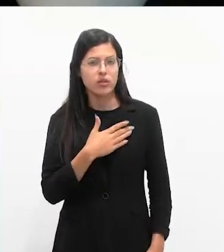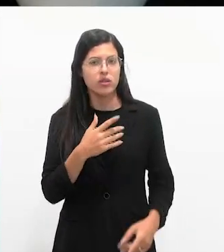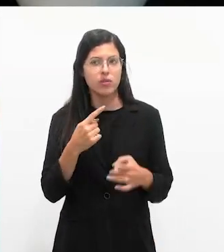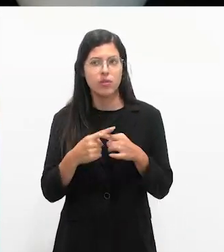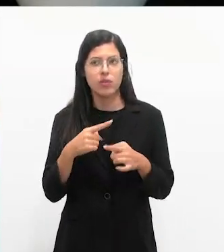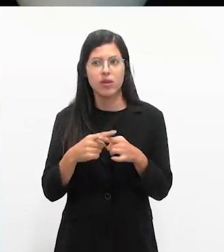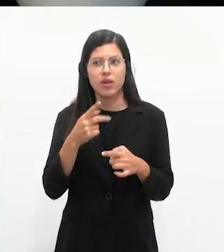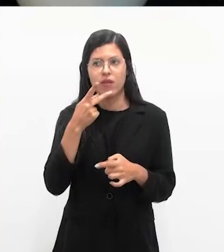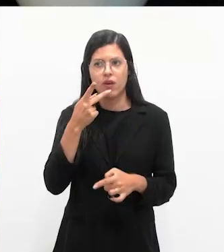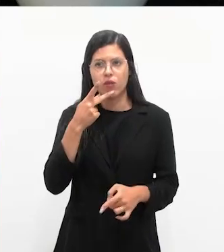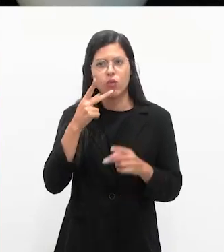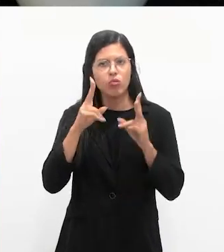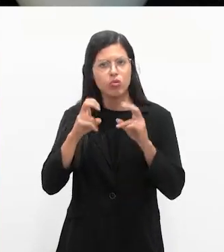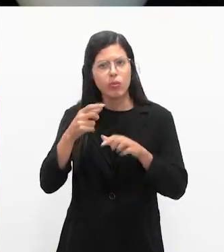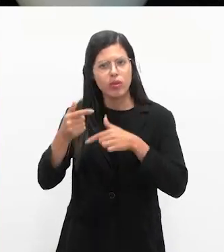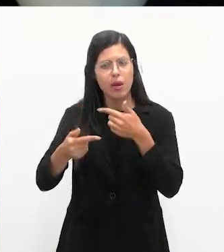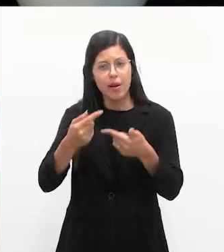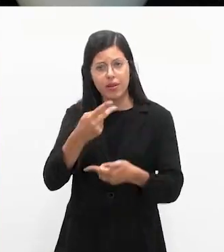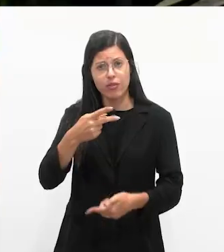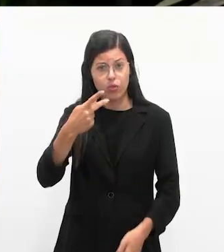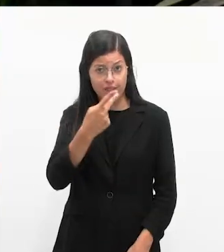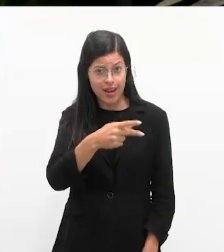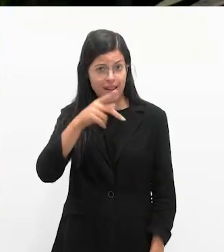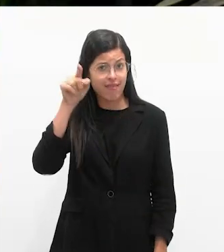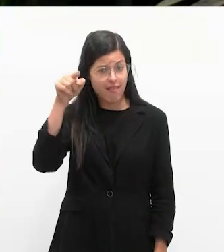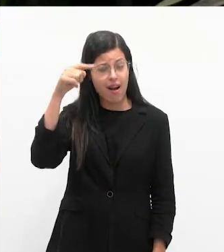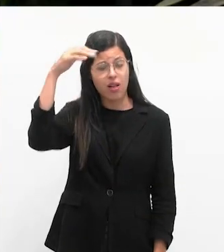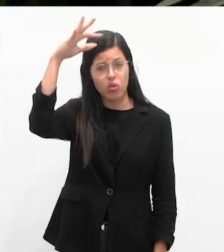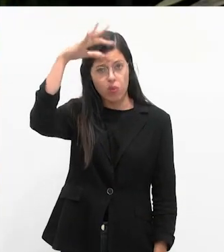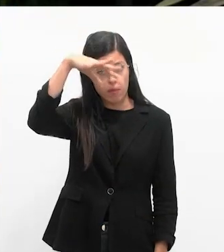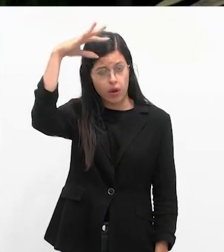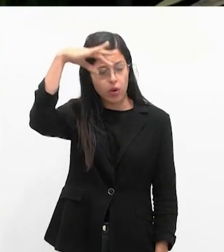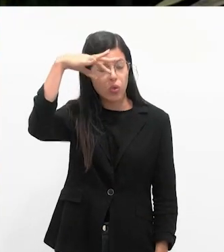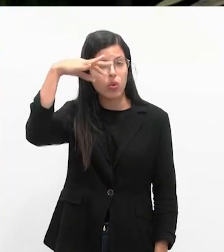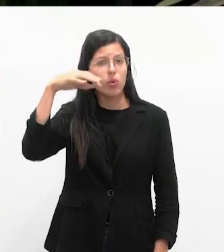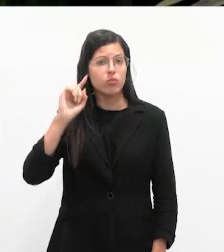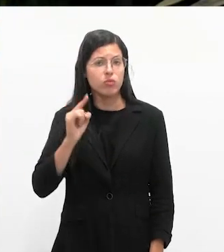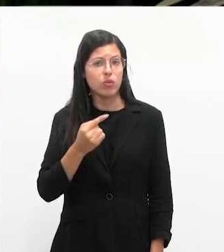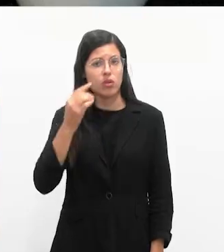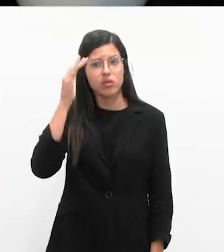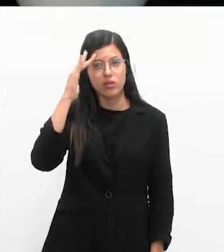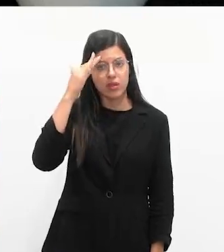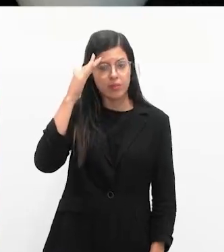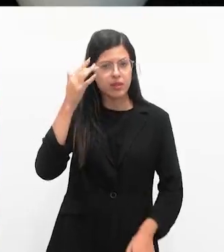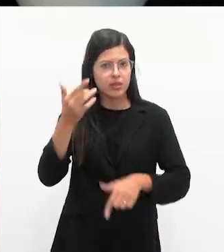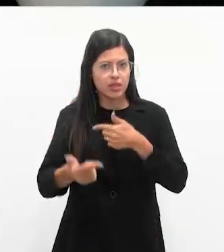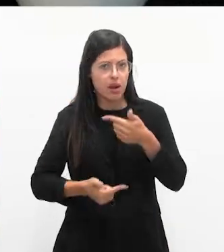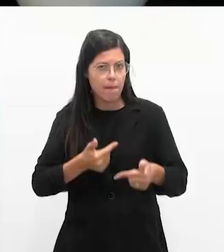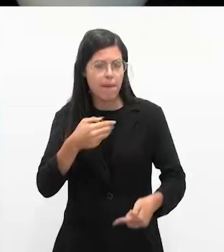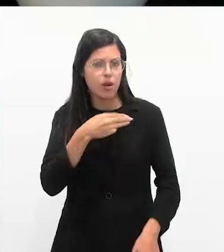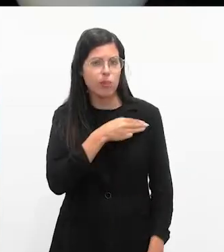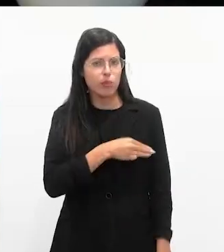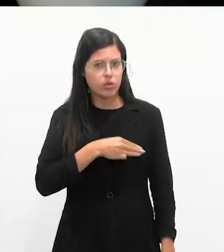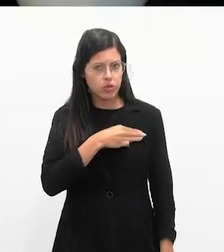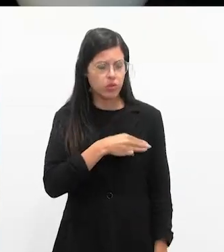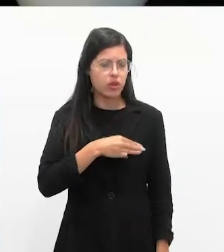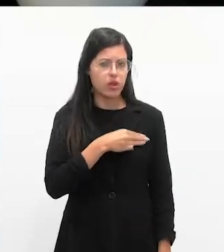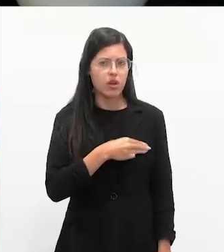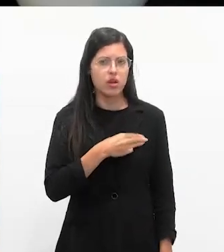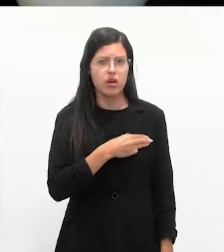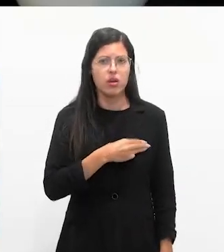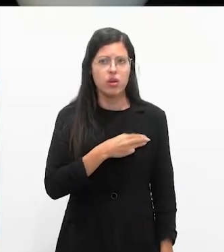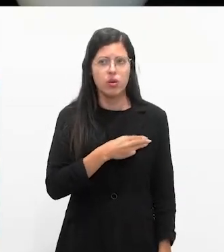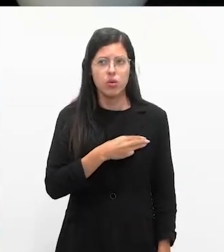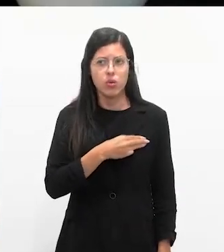ele falou muito do Peru, do trabalho dele do Peru. Então a gente entende que esse trabalho missionário ainda